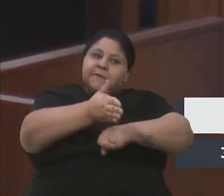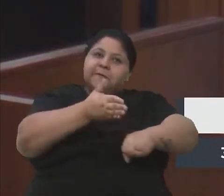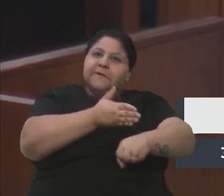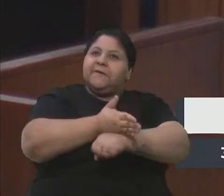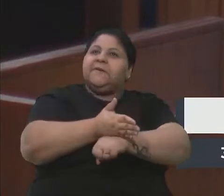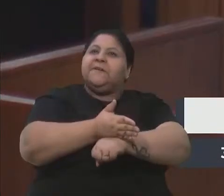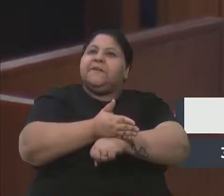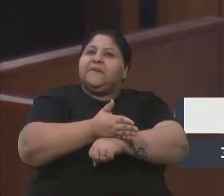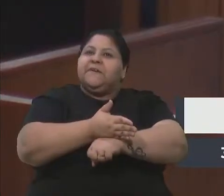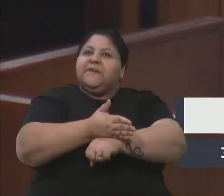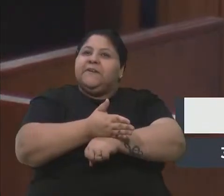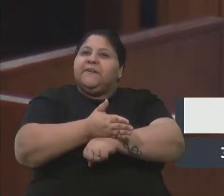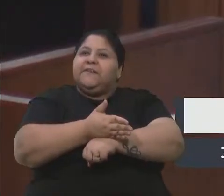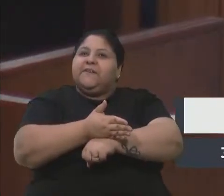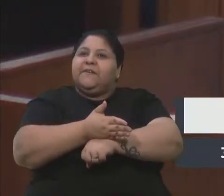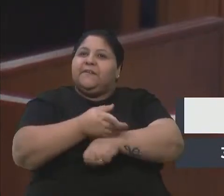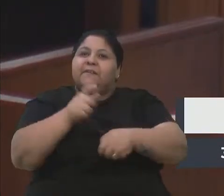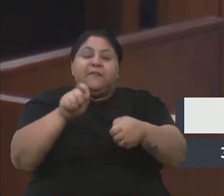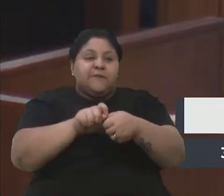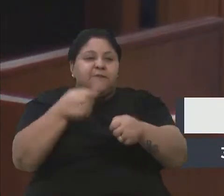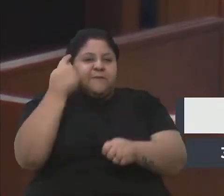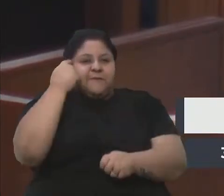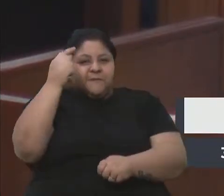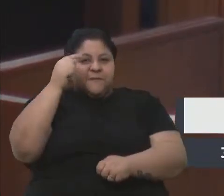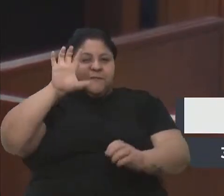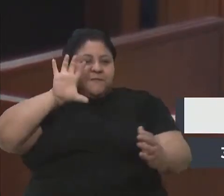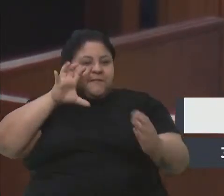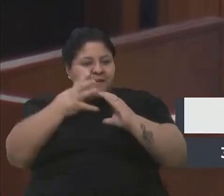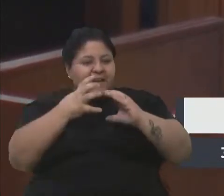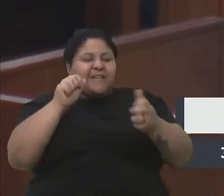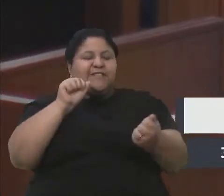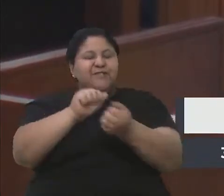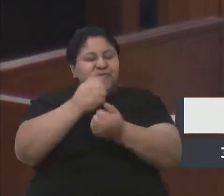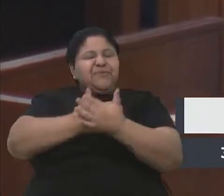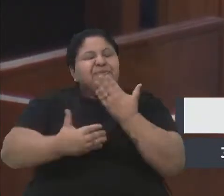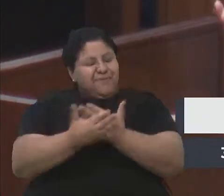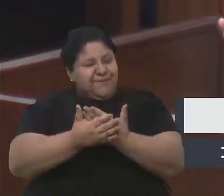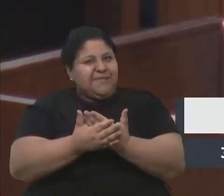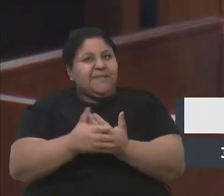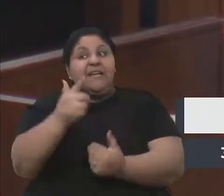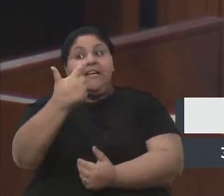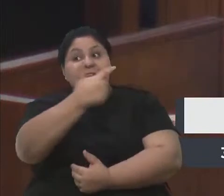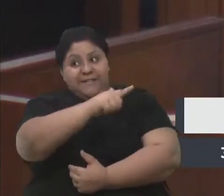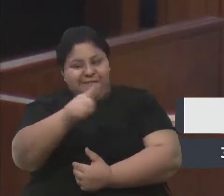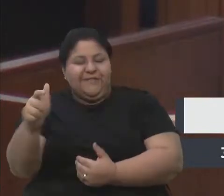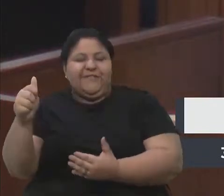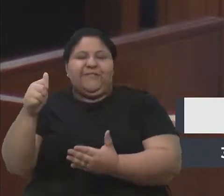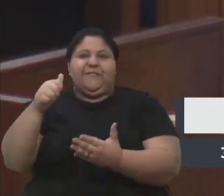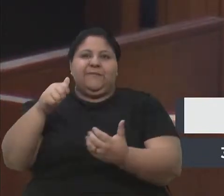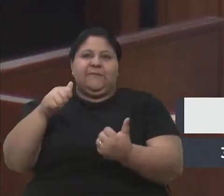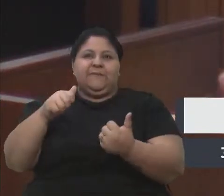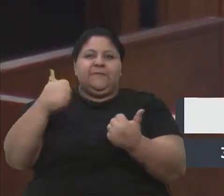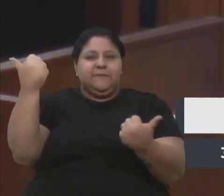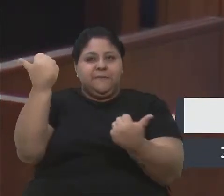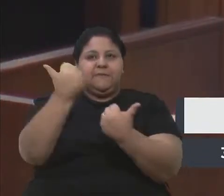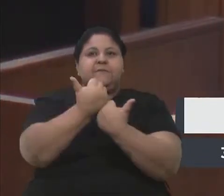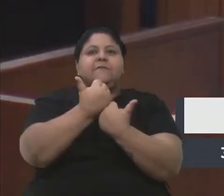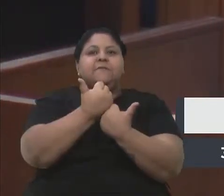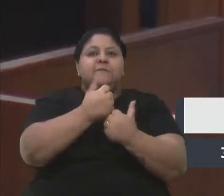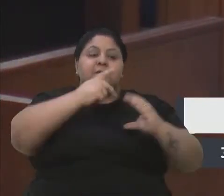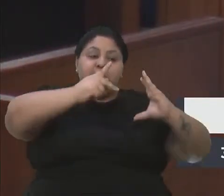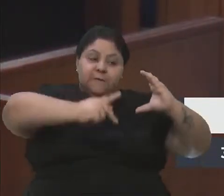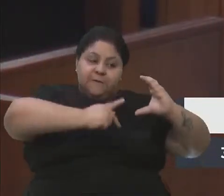ideias e encararem junto todas elas. Aos demais assessores dos vereadores da Frente